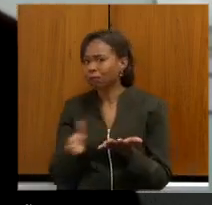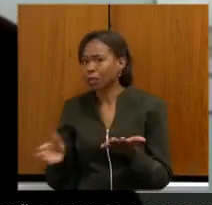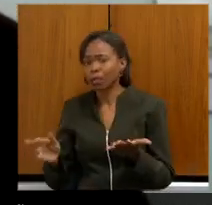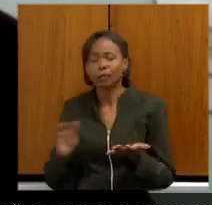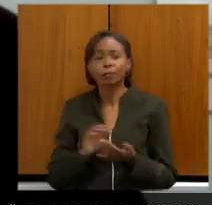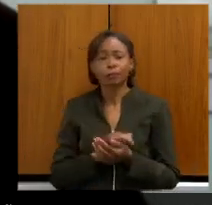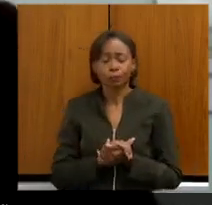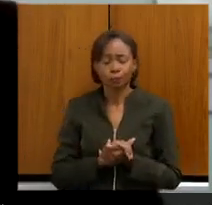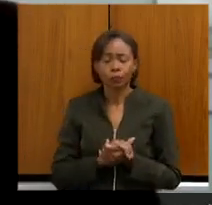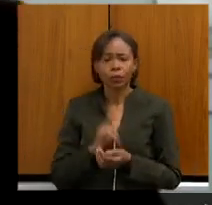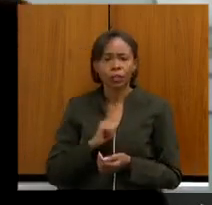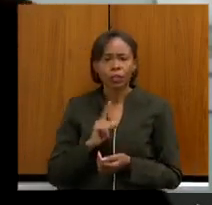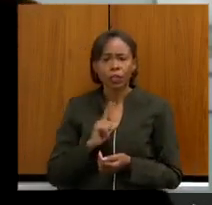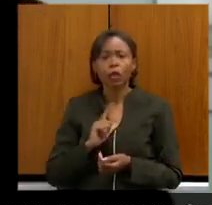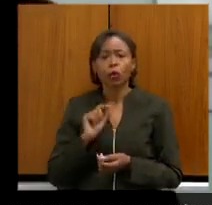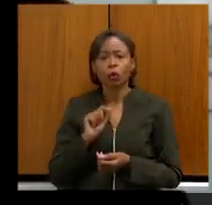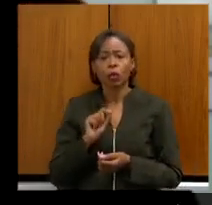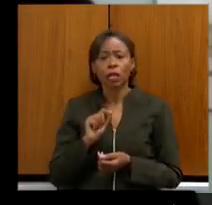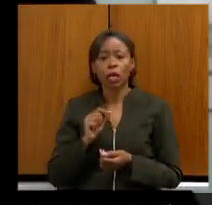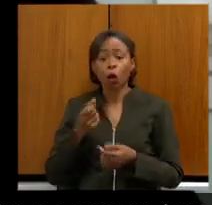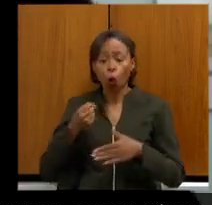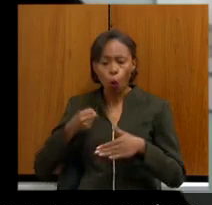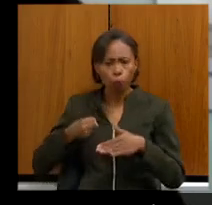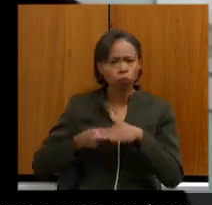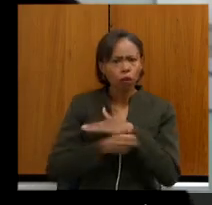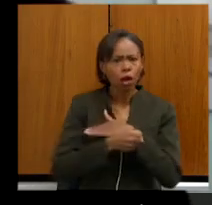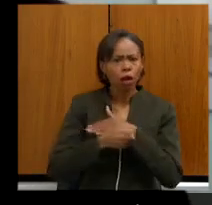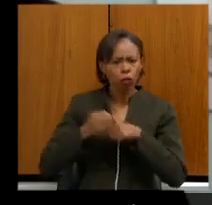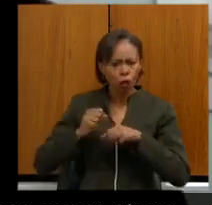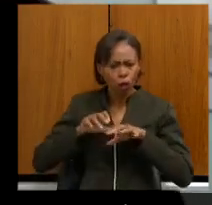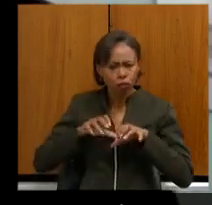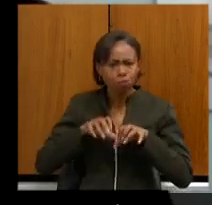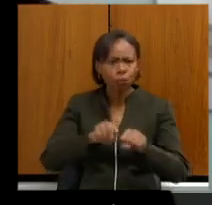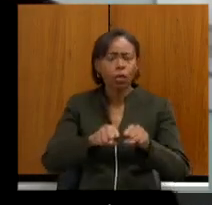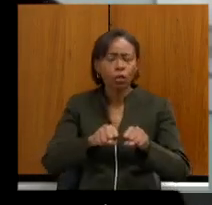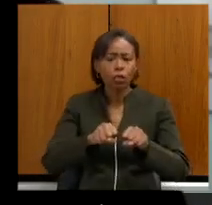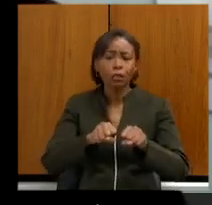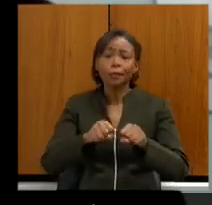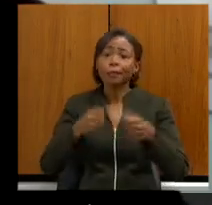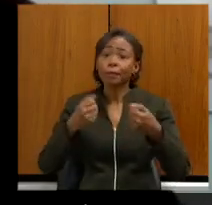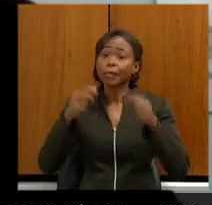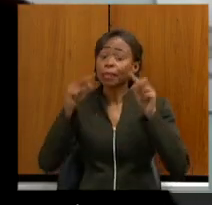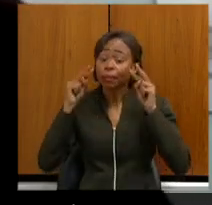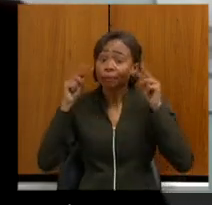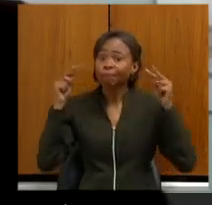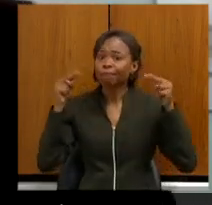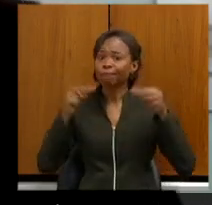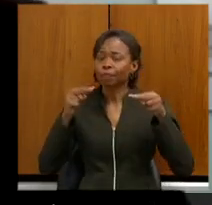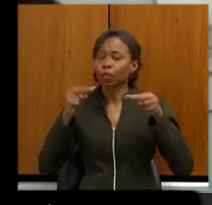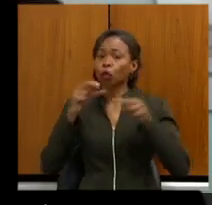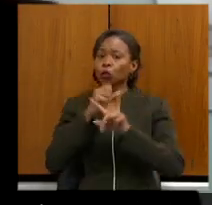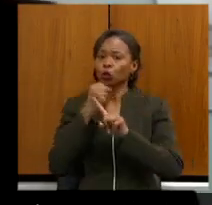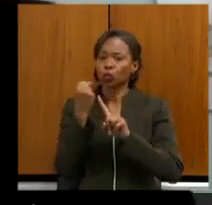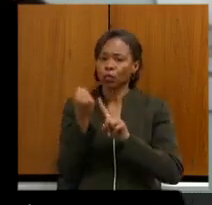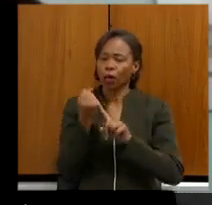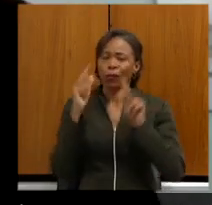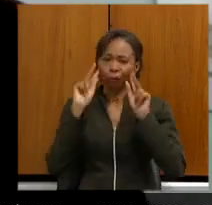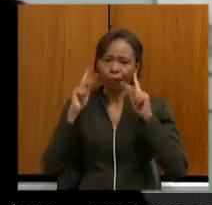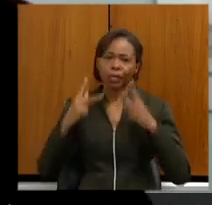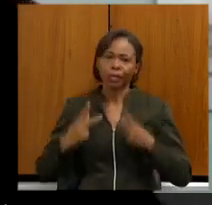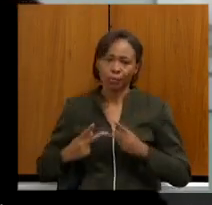ocupações que nada devem ser tratadas sob a ótica social e humanista portanto